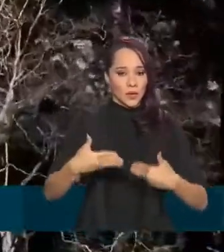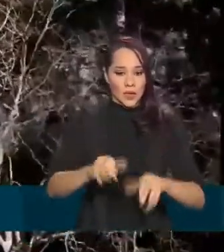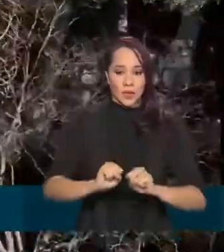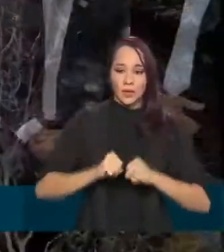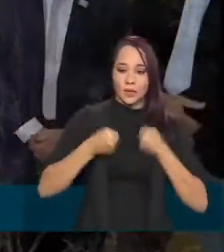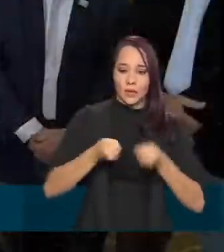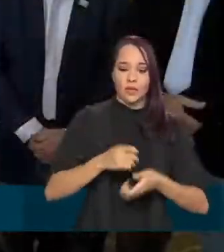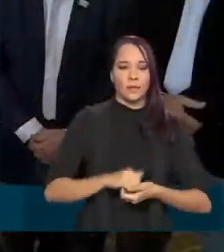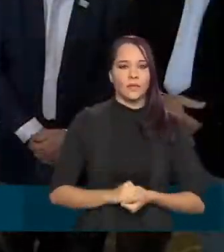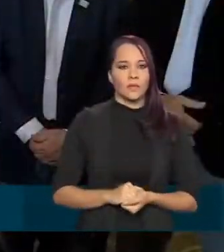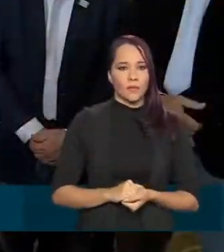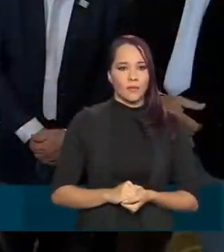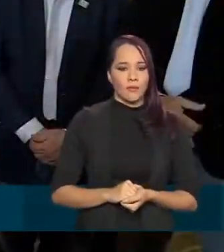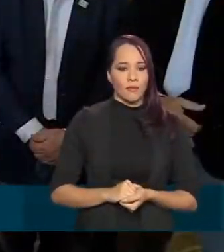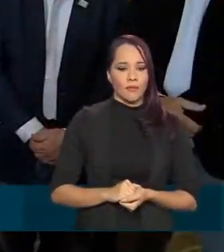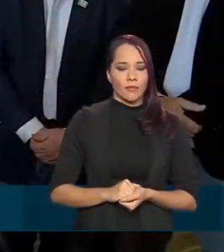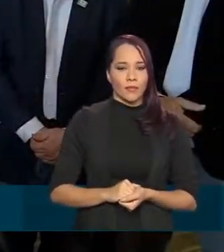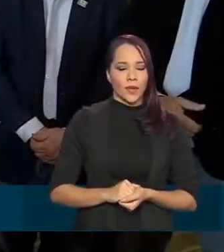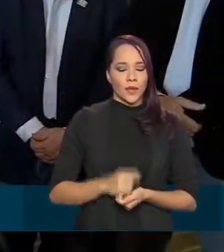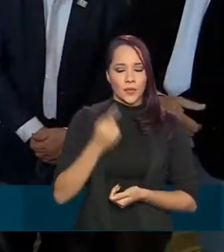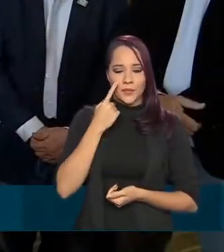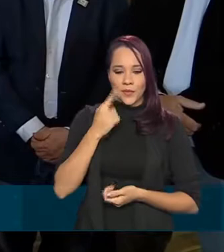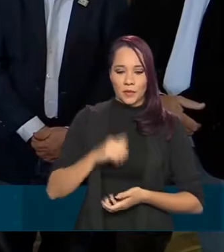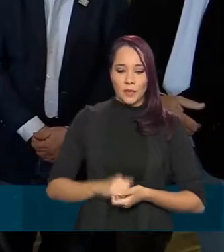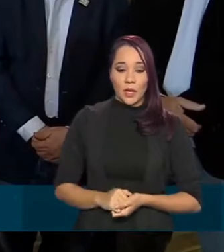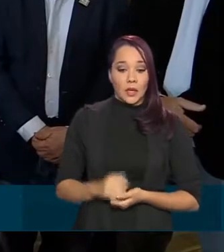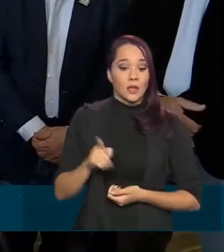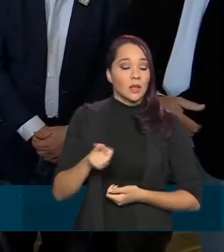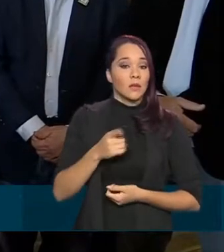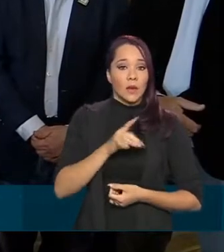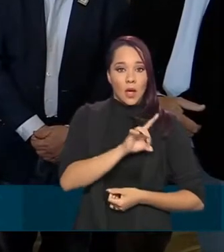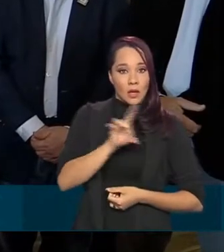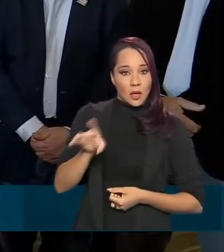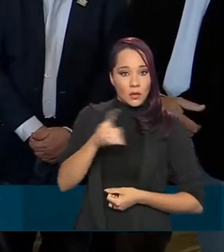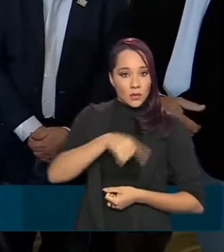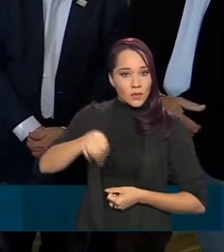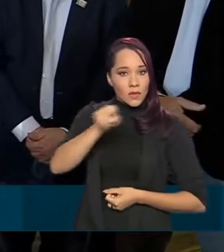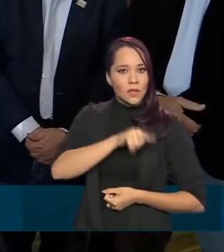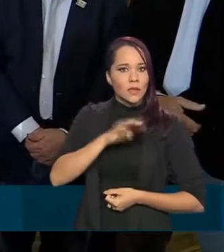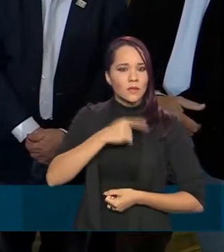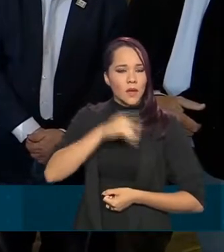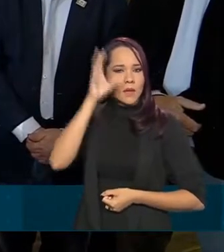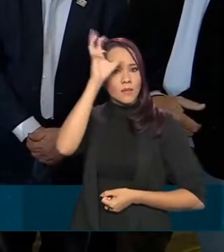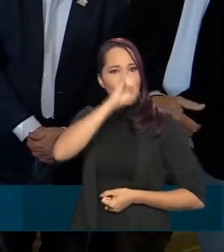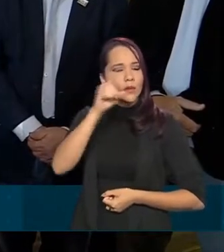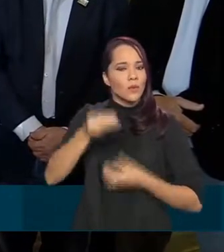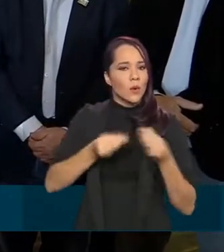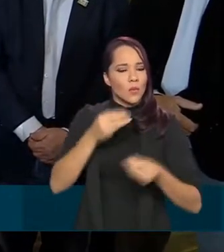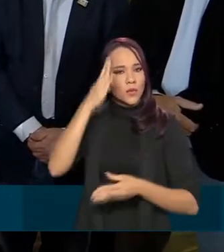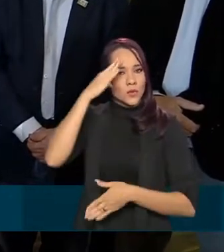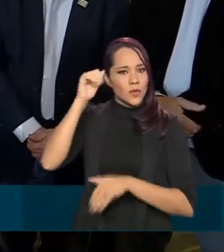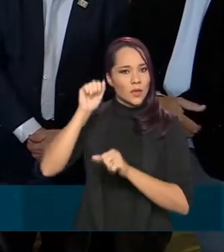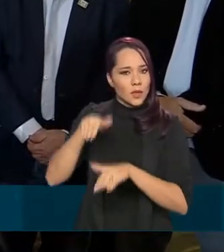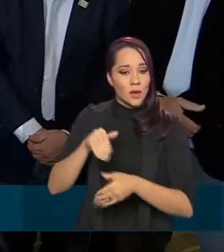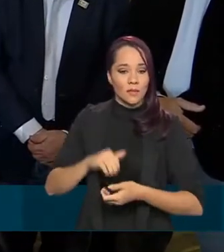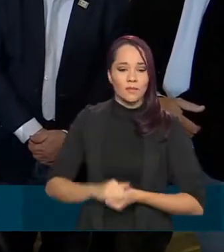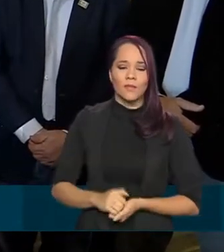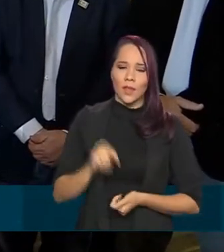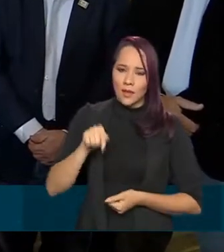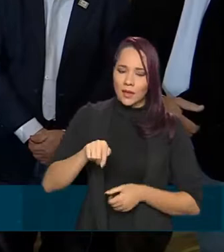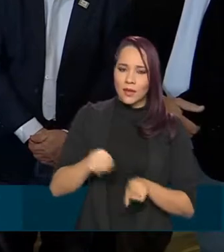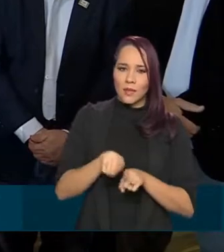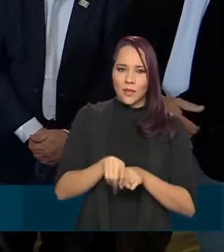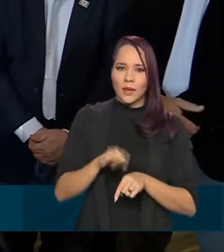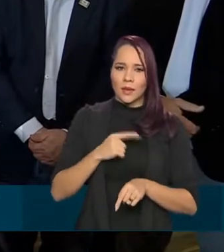Aquele ranço do militar... Vamos ouvir um pouquinho o presidente. Cidadão, qualquer um de vocês... E é daqui o Médici também.